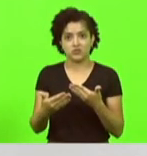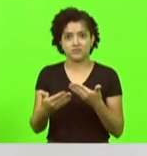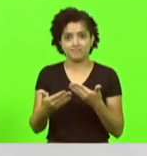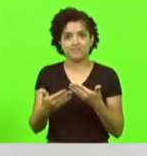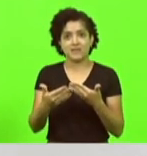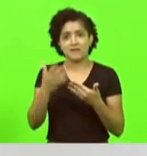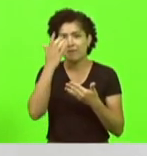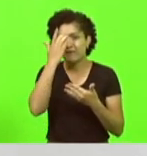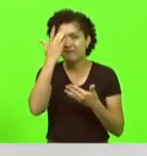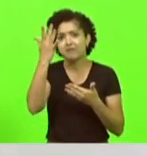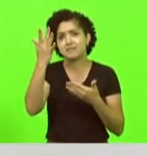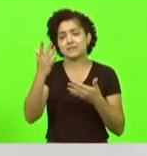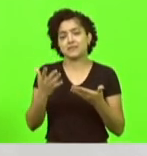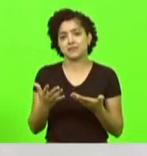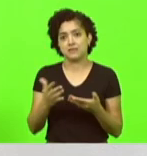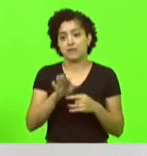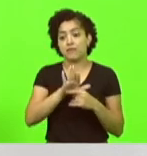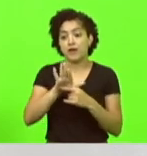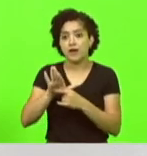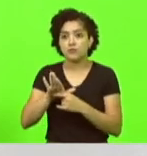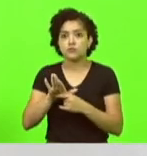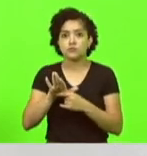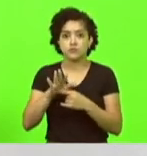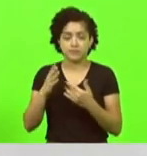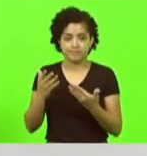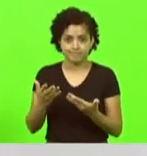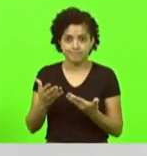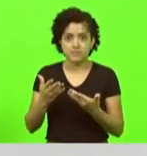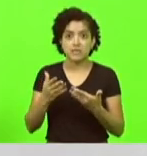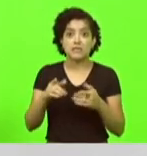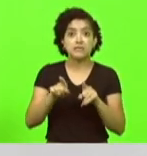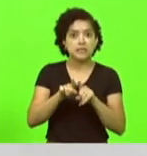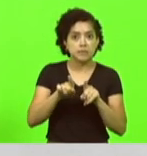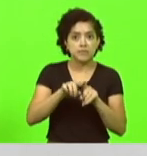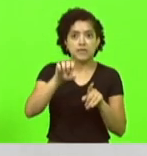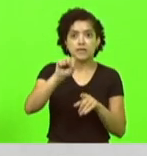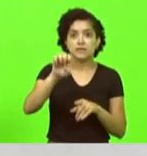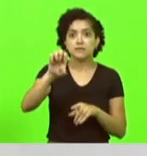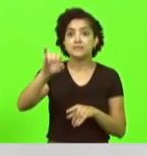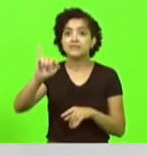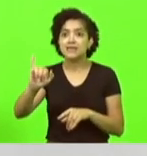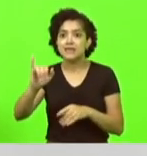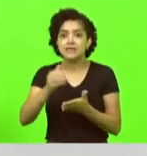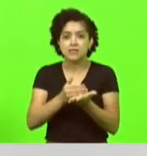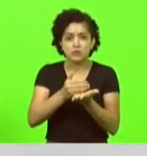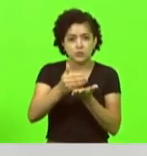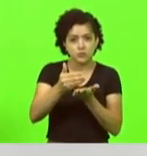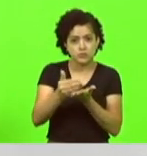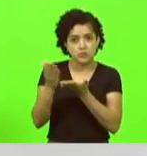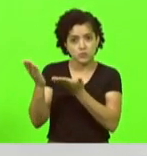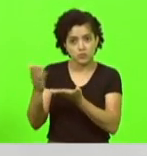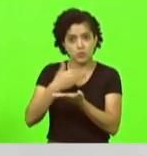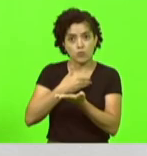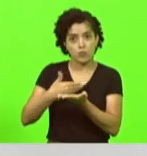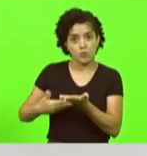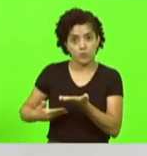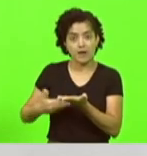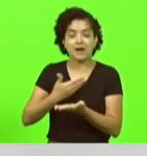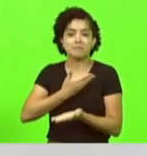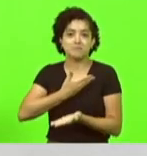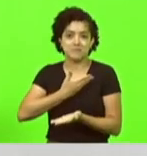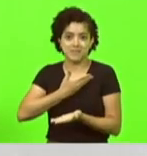facilidade de trabalho concluímos a implementação do sei iniciou lá com o nosso querido amigo e Presidente